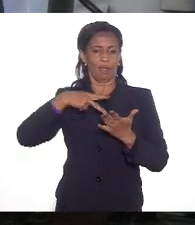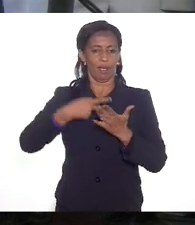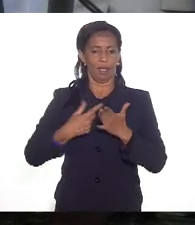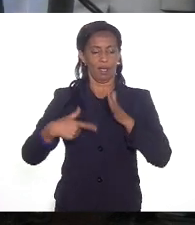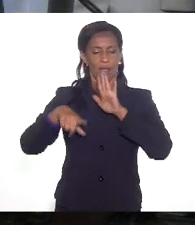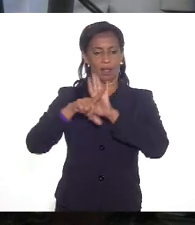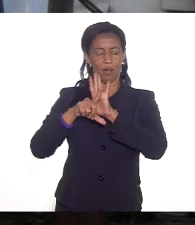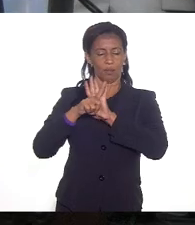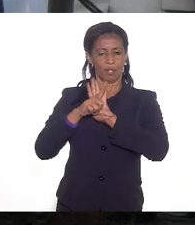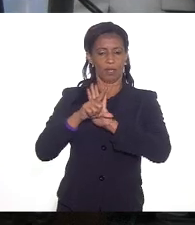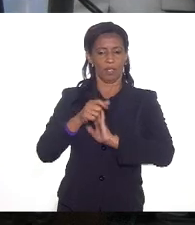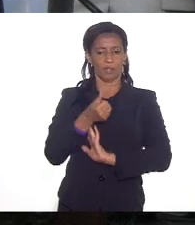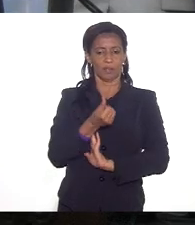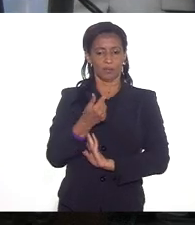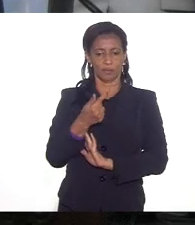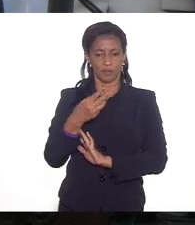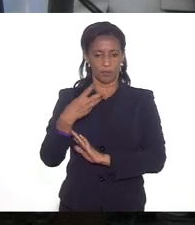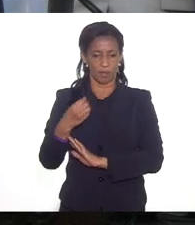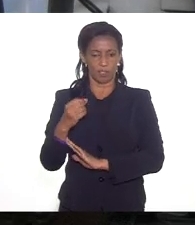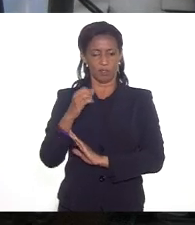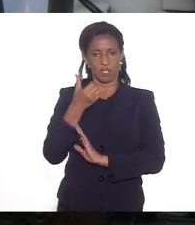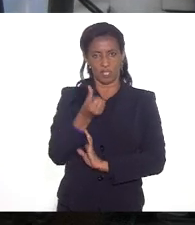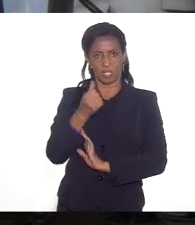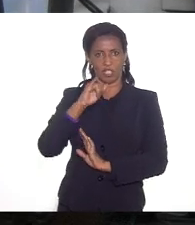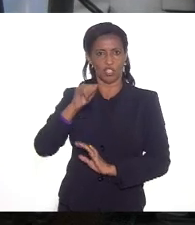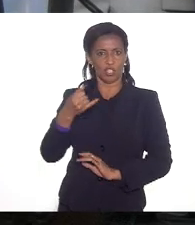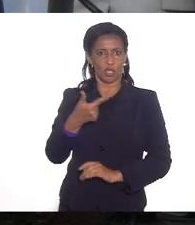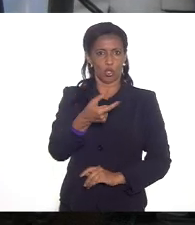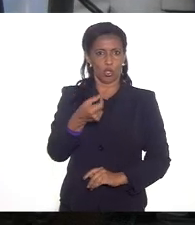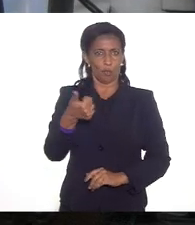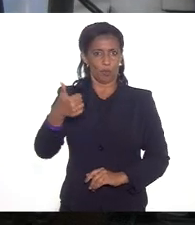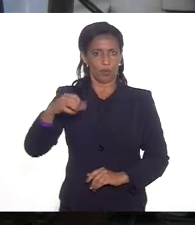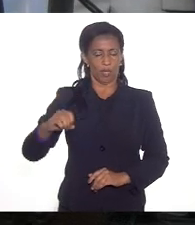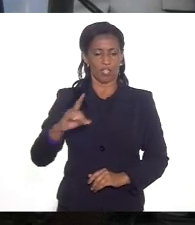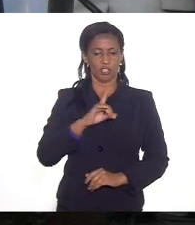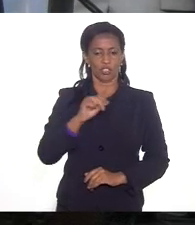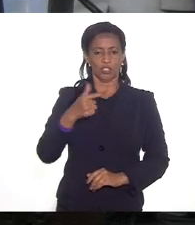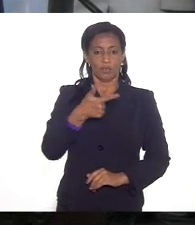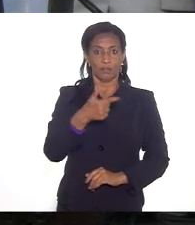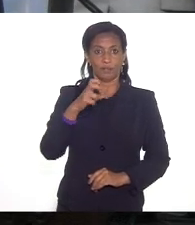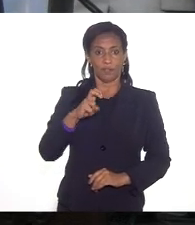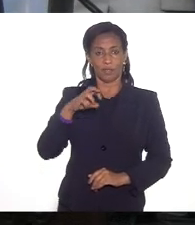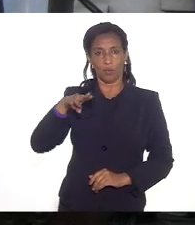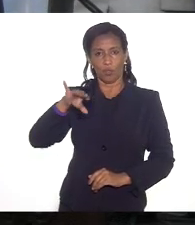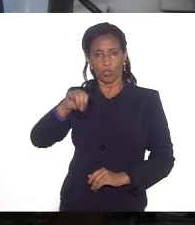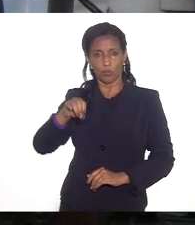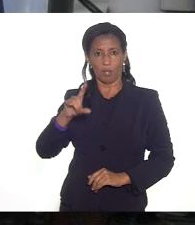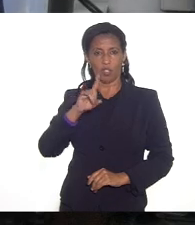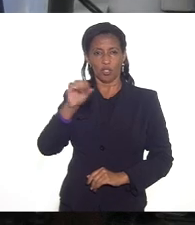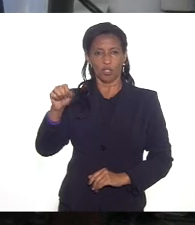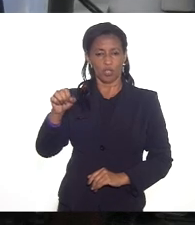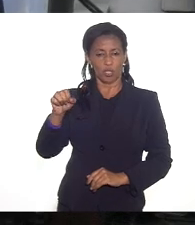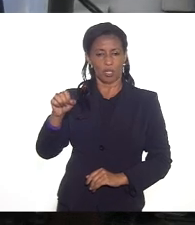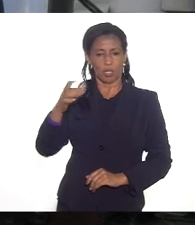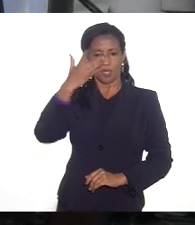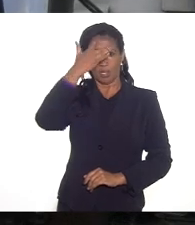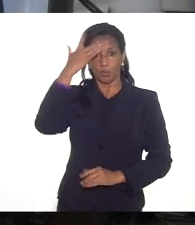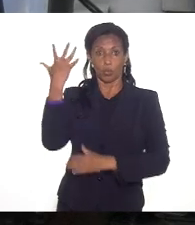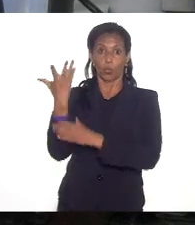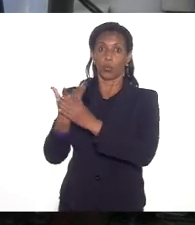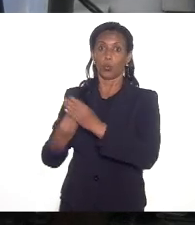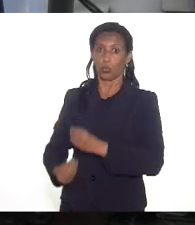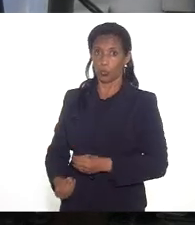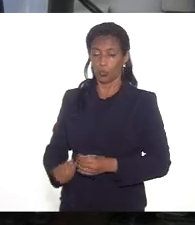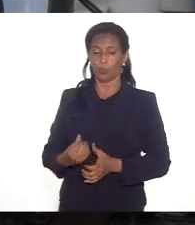lei 5.645 Seis de Janeiro 2010 Grande dia 25 de Maio como o dia Estadual da concentração das pessoas